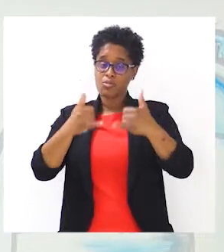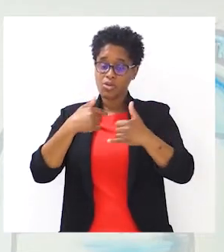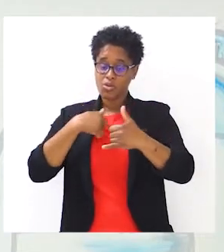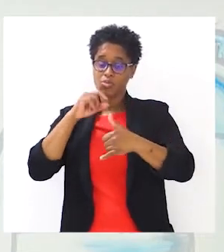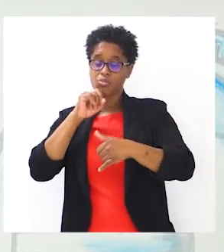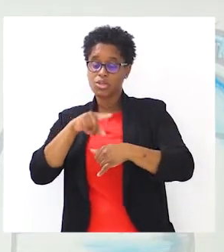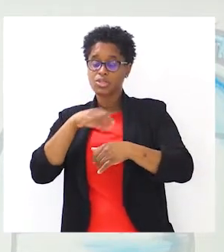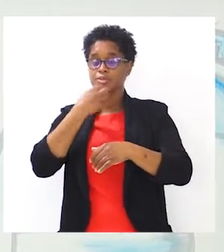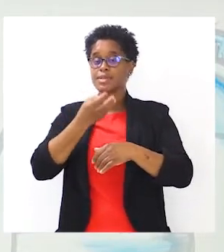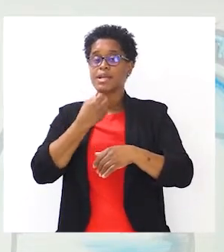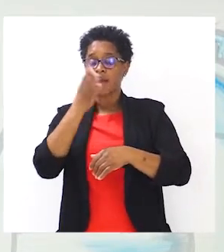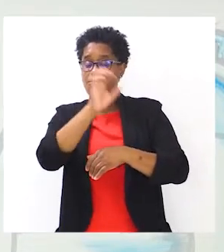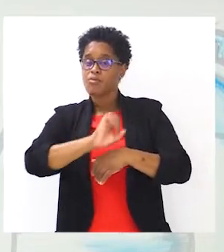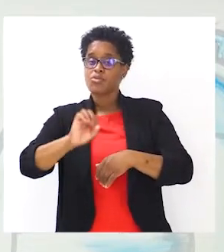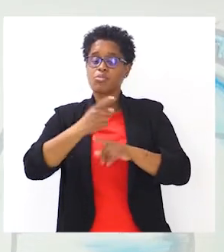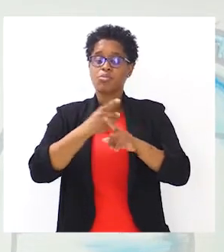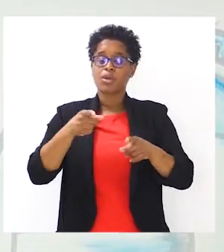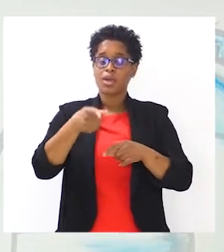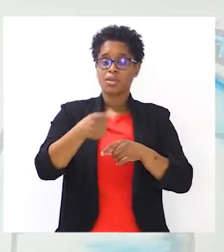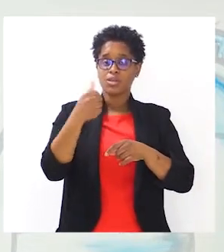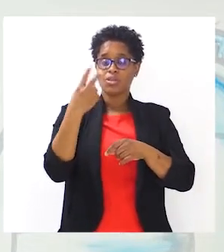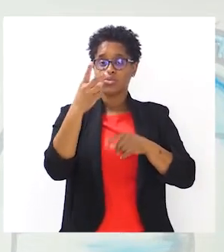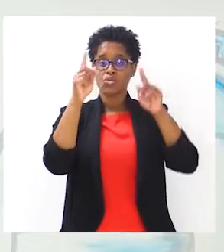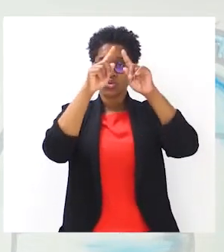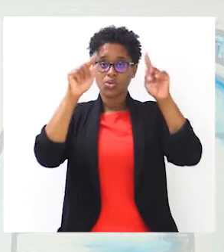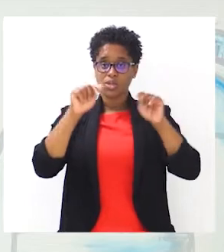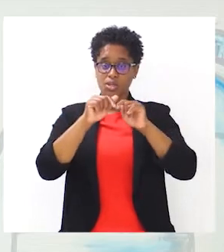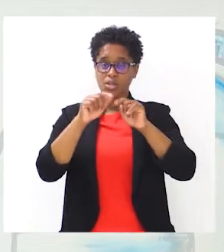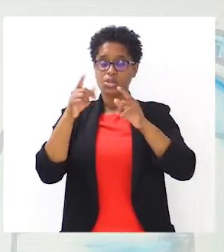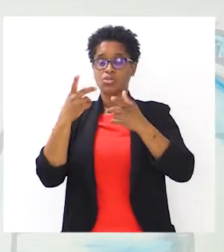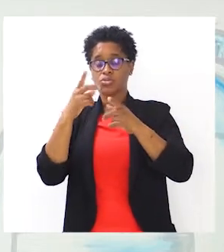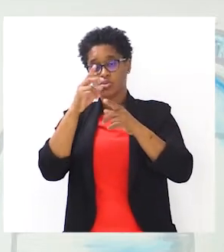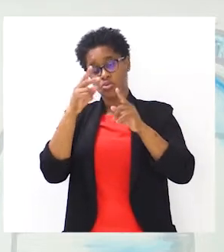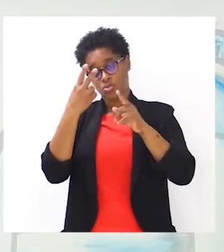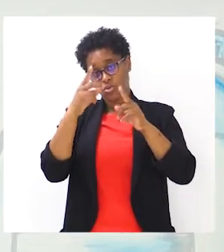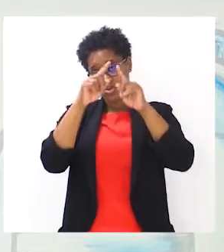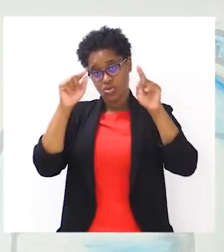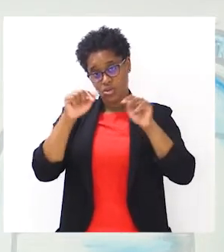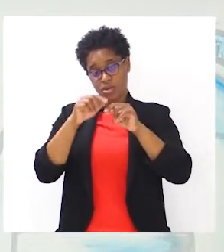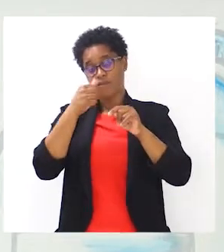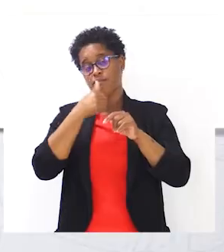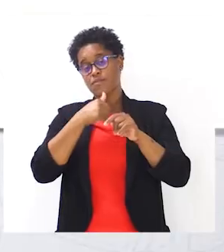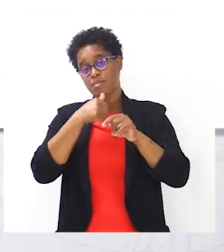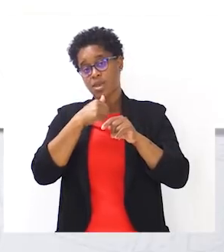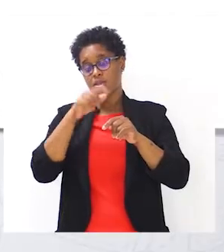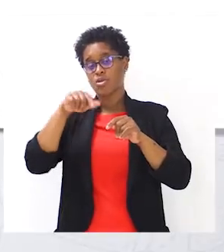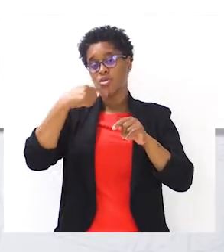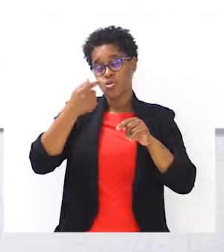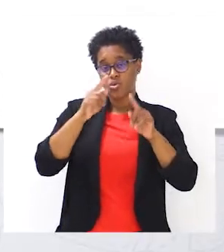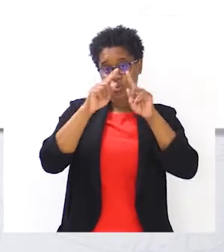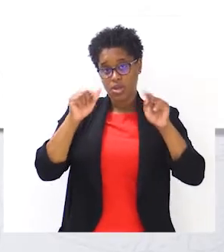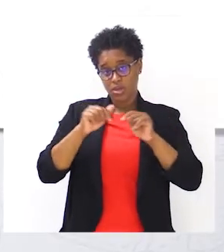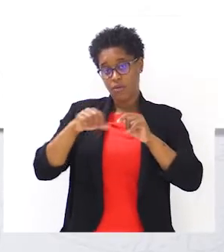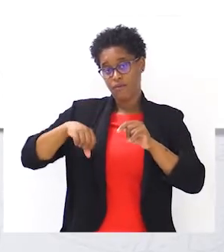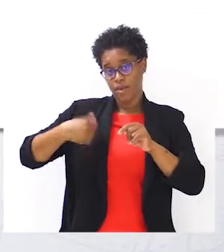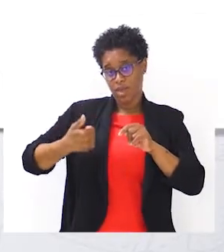por que aqui tenho 2 quadradinhos a vermelho e um outro a verde. Vamos ver a